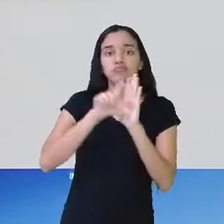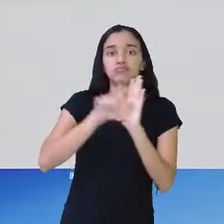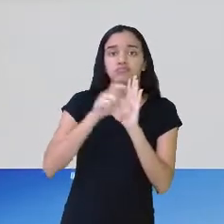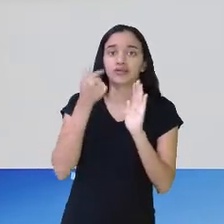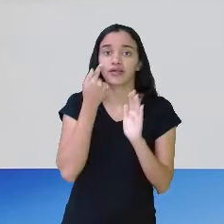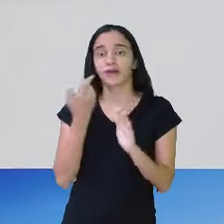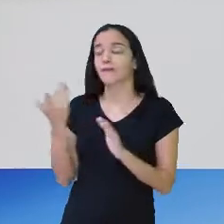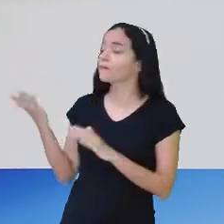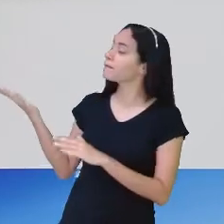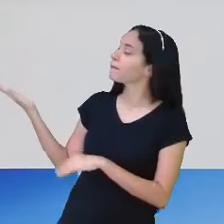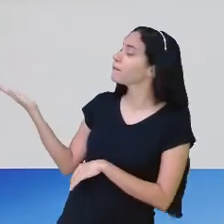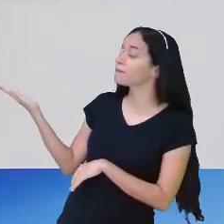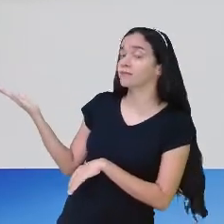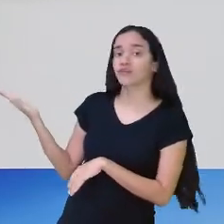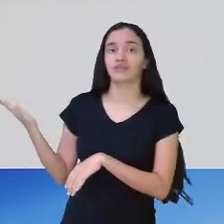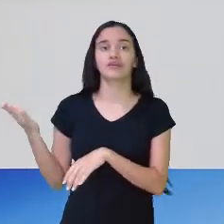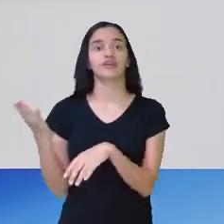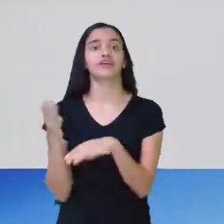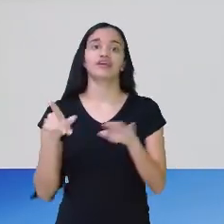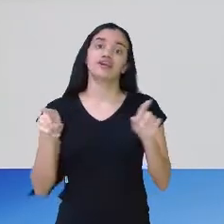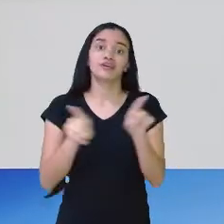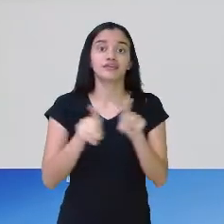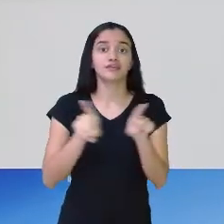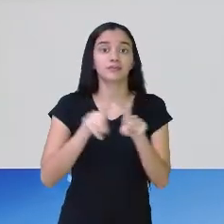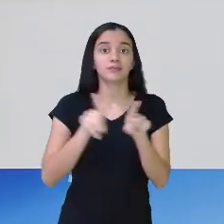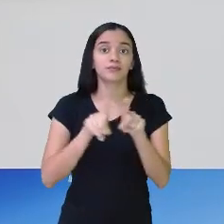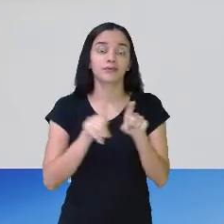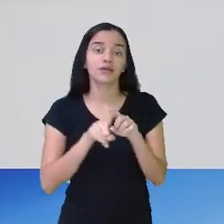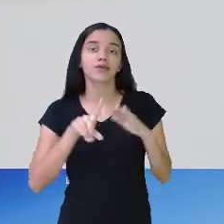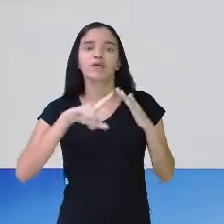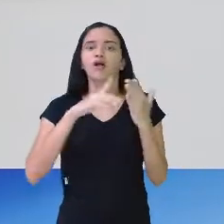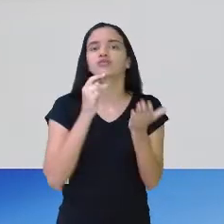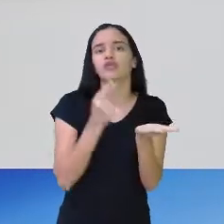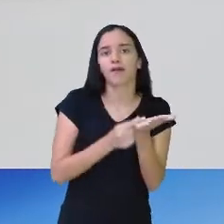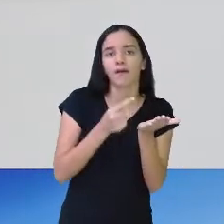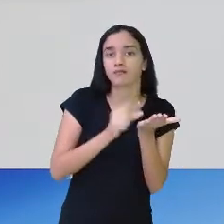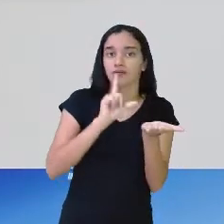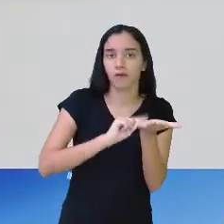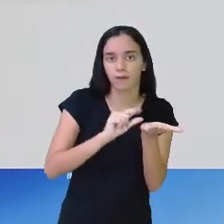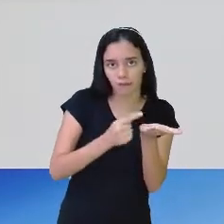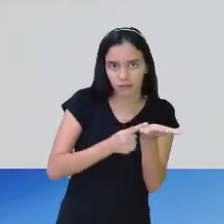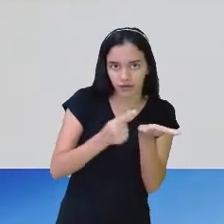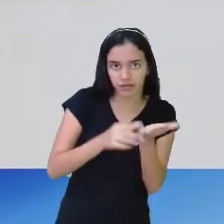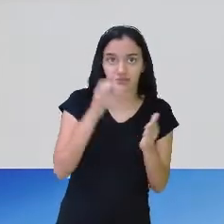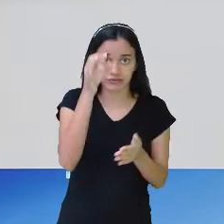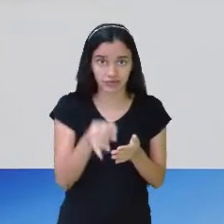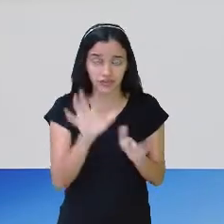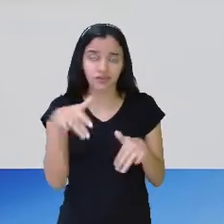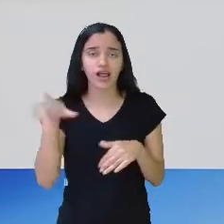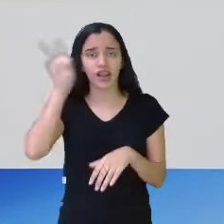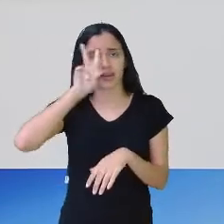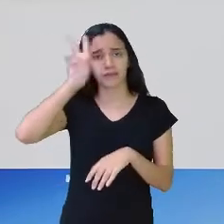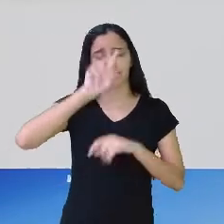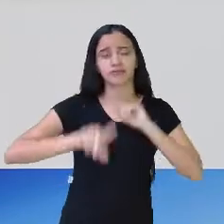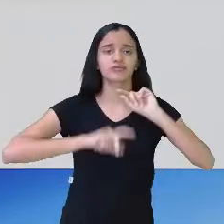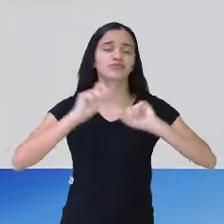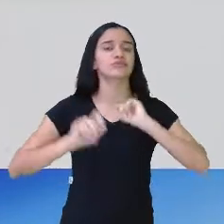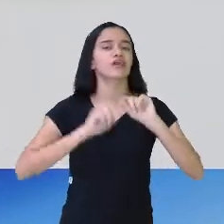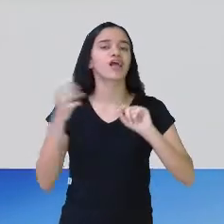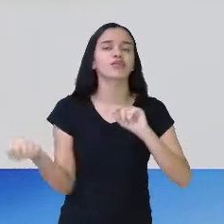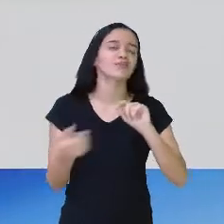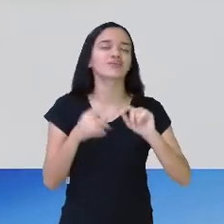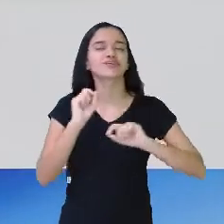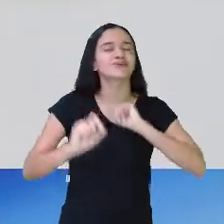aparecerá na tela, quanto pelas lojas de aplicativo, tá certo? Lembrando que a grande